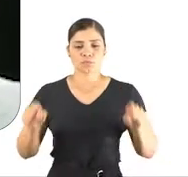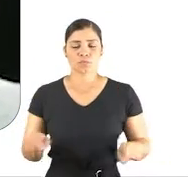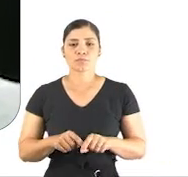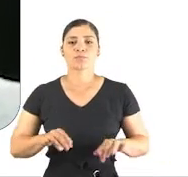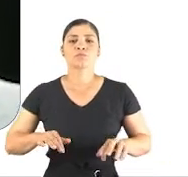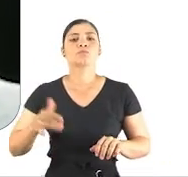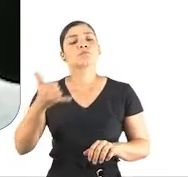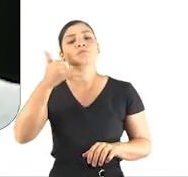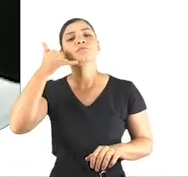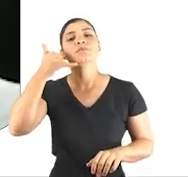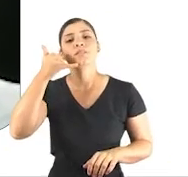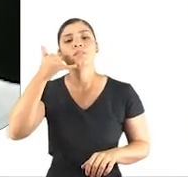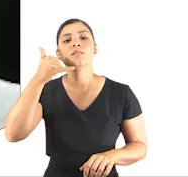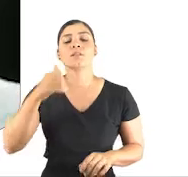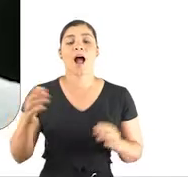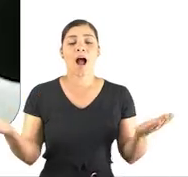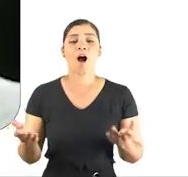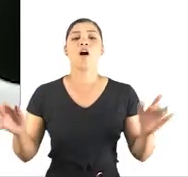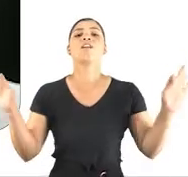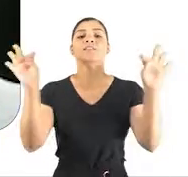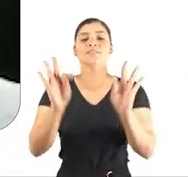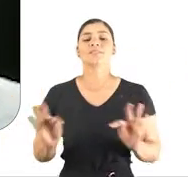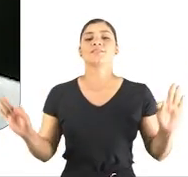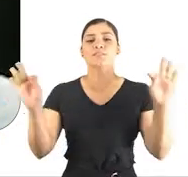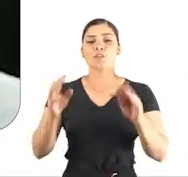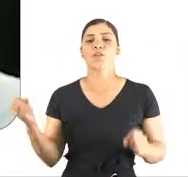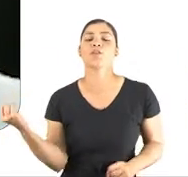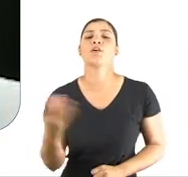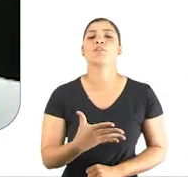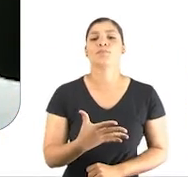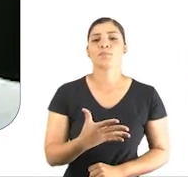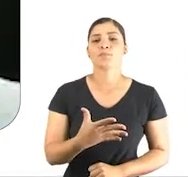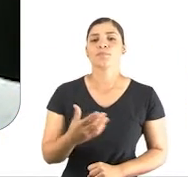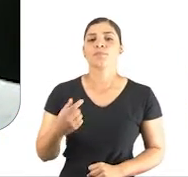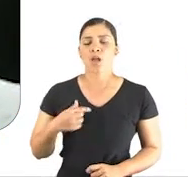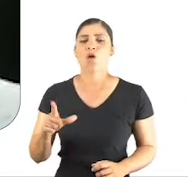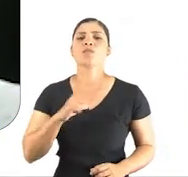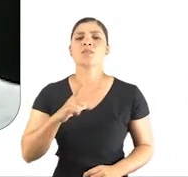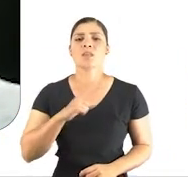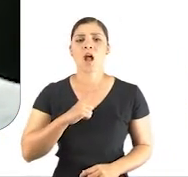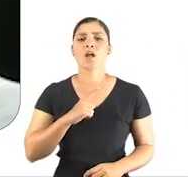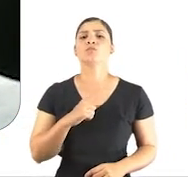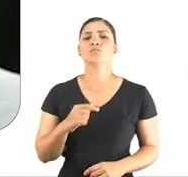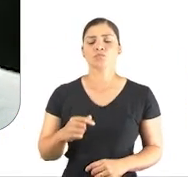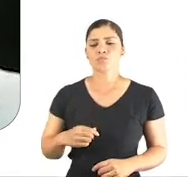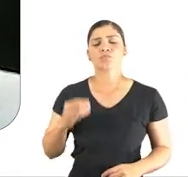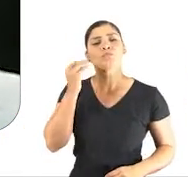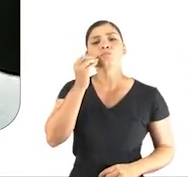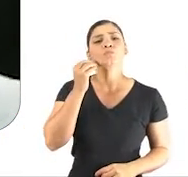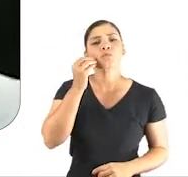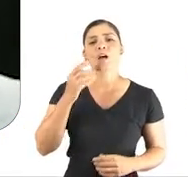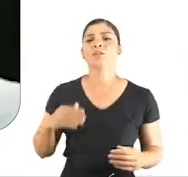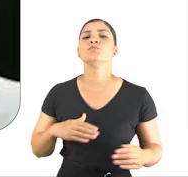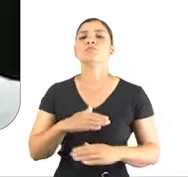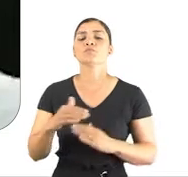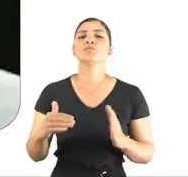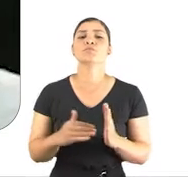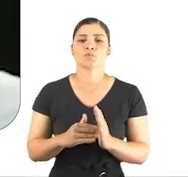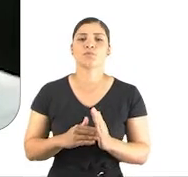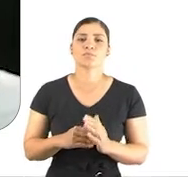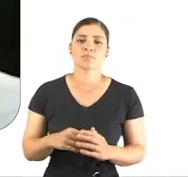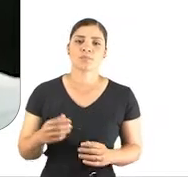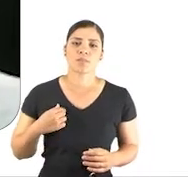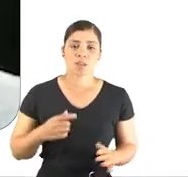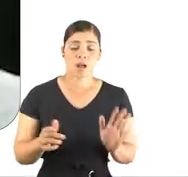e principalmente na área de tecnologia e inovação. Então, eu tenho toda essa experiência consolidada, aliando essa experiência e o